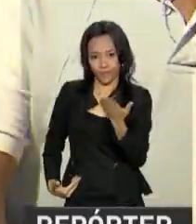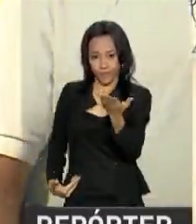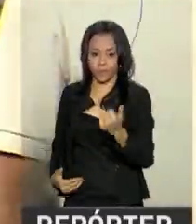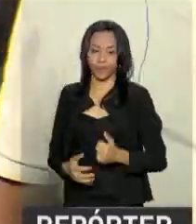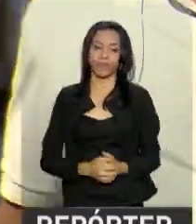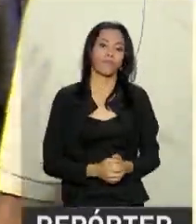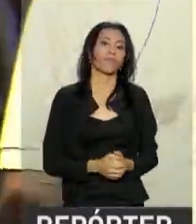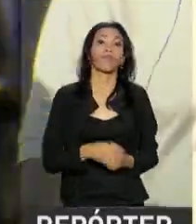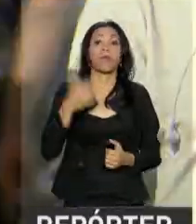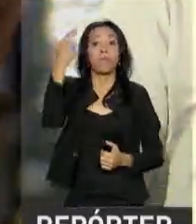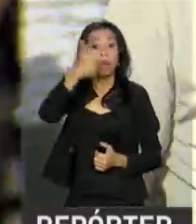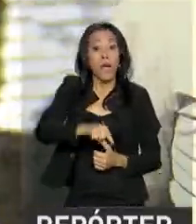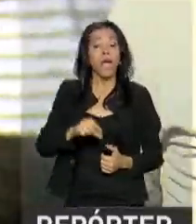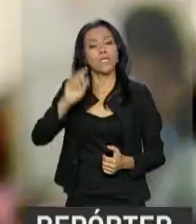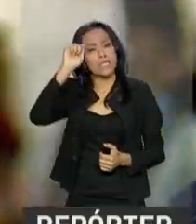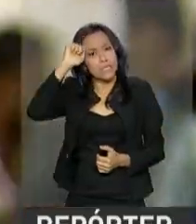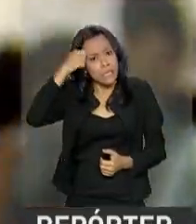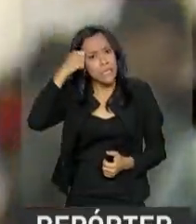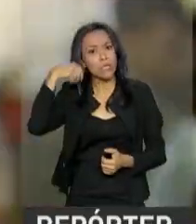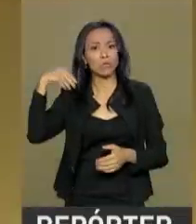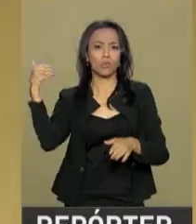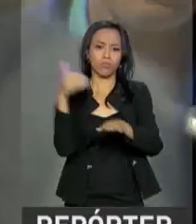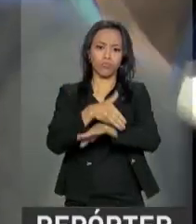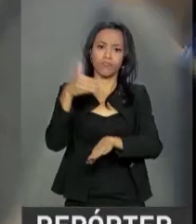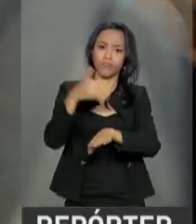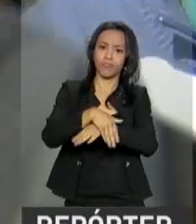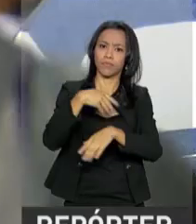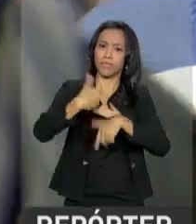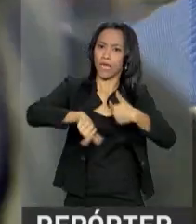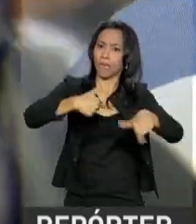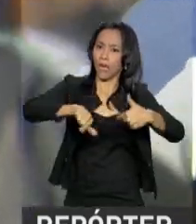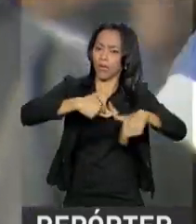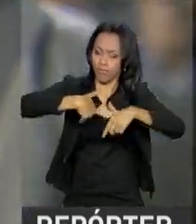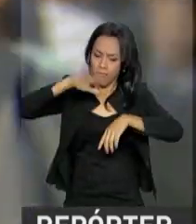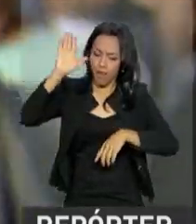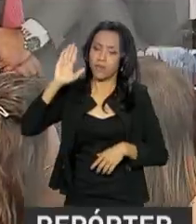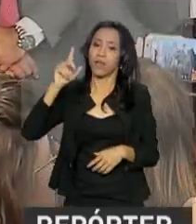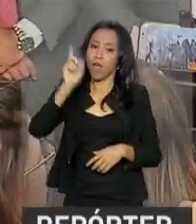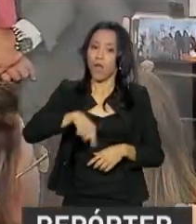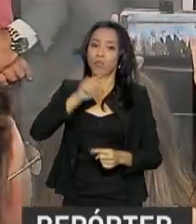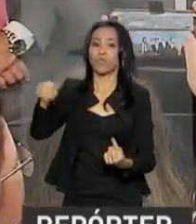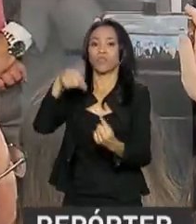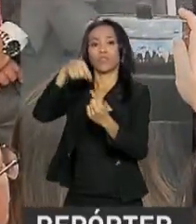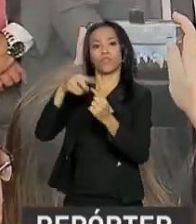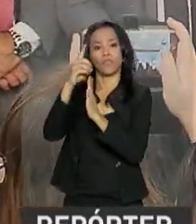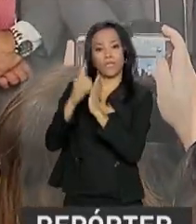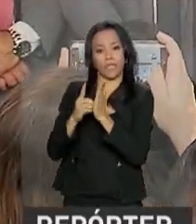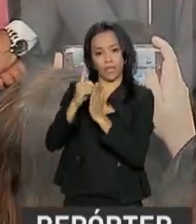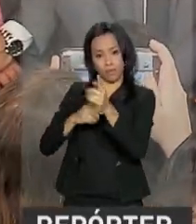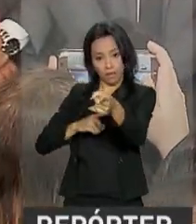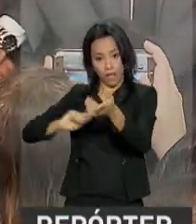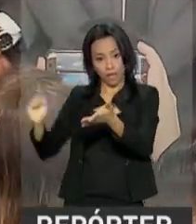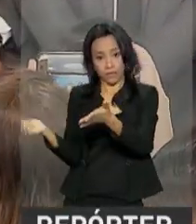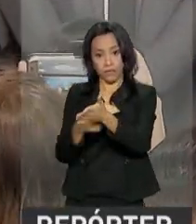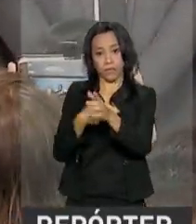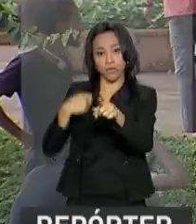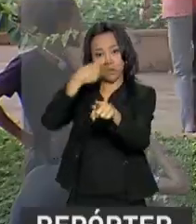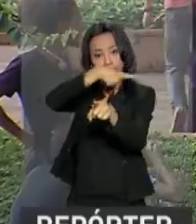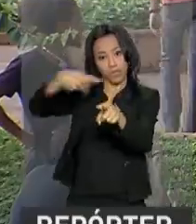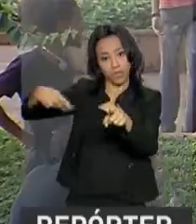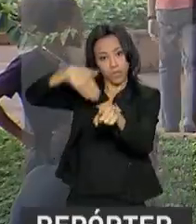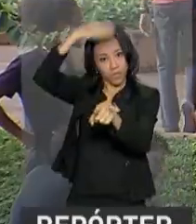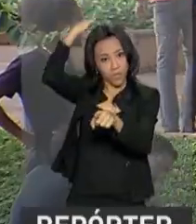Ampliar a entrada de negros no mercado de trabalho. Esse é o objetivo do decreto assinado pelo presidente Michel Temer.